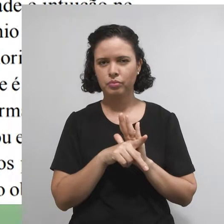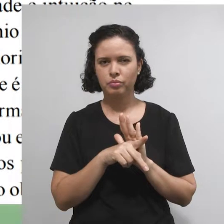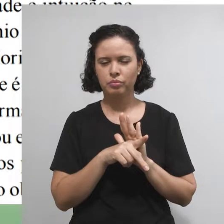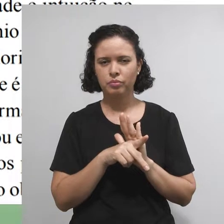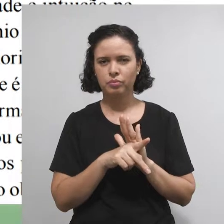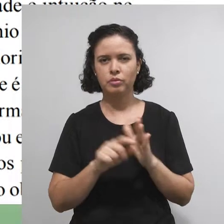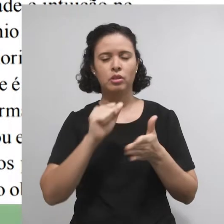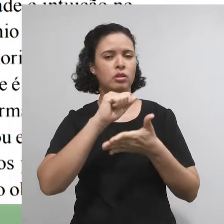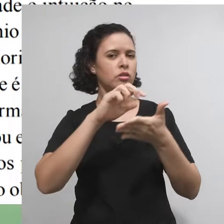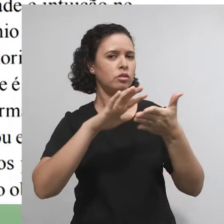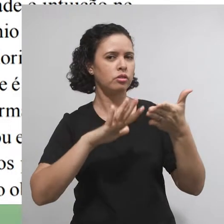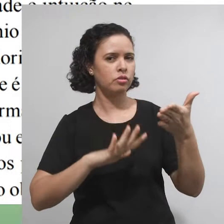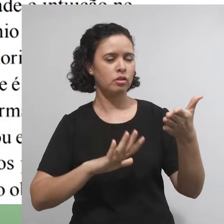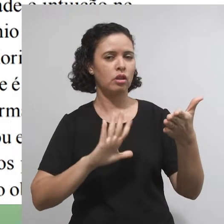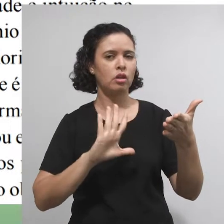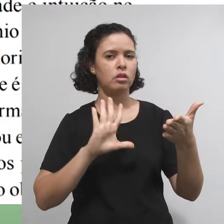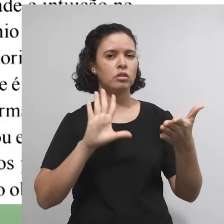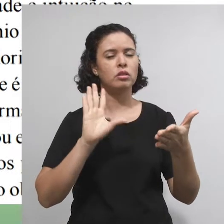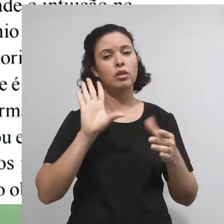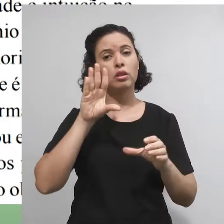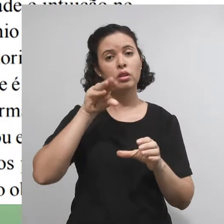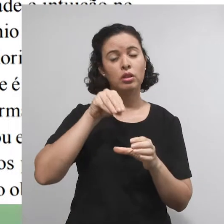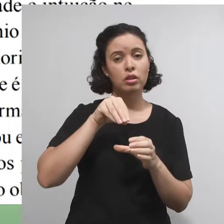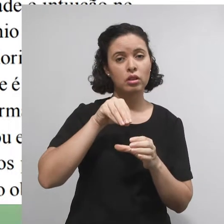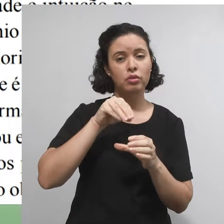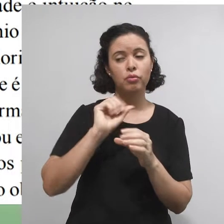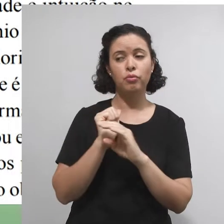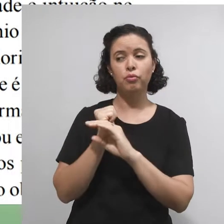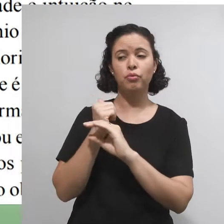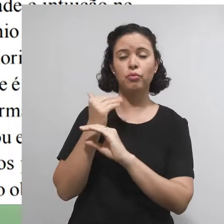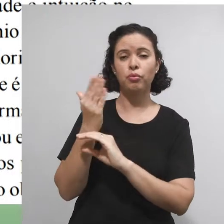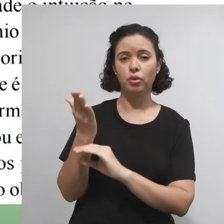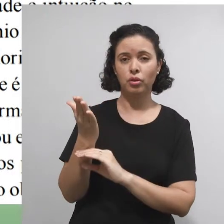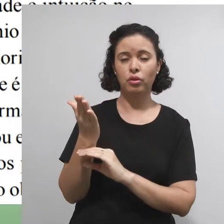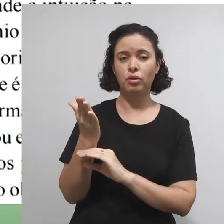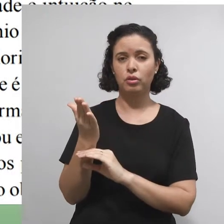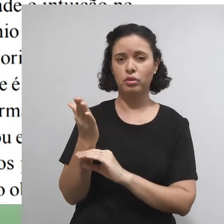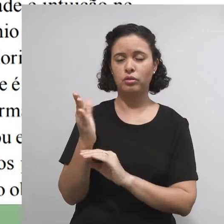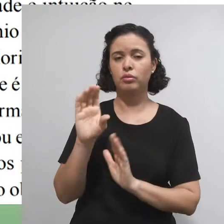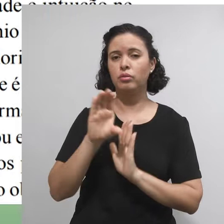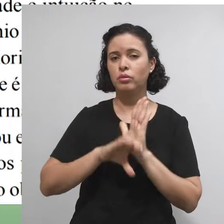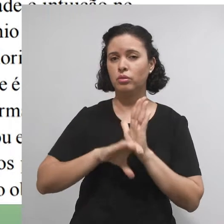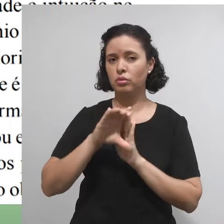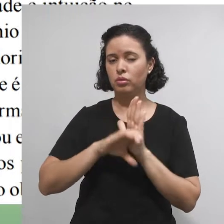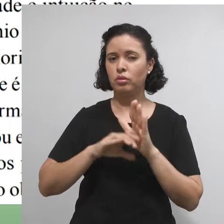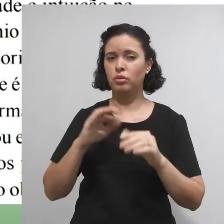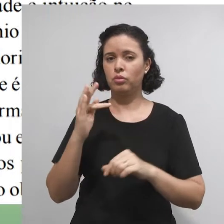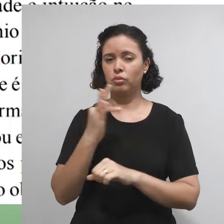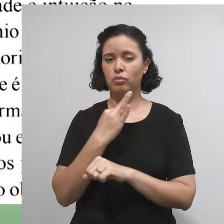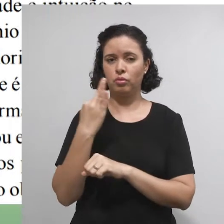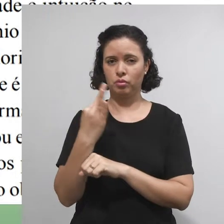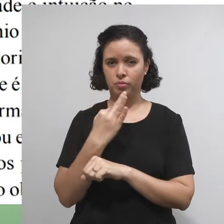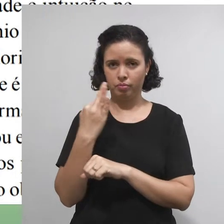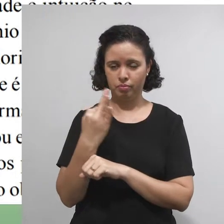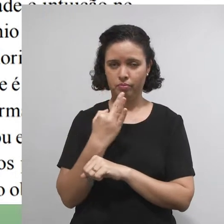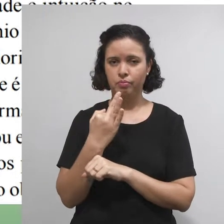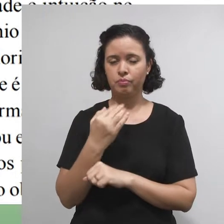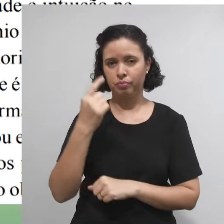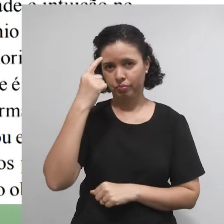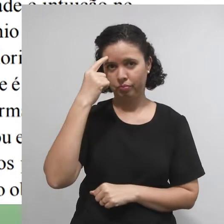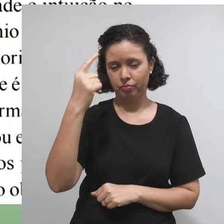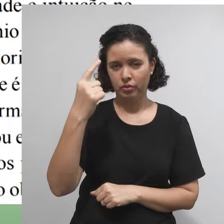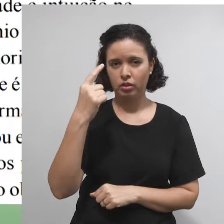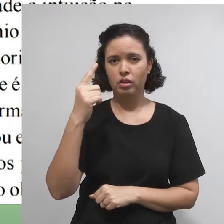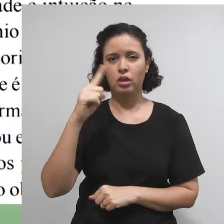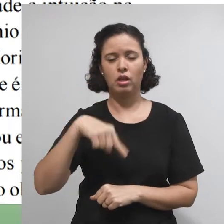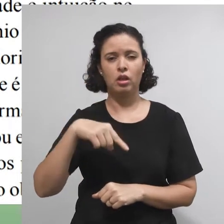de atividades que acontecem fora do currículo formal. O currículo formal é aquele que a